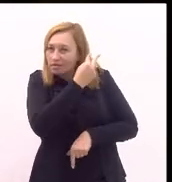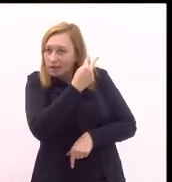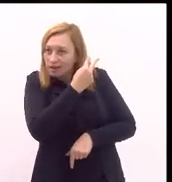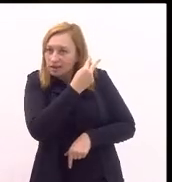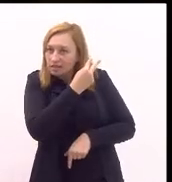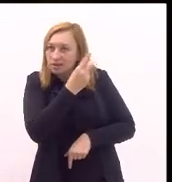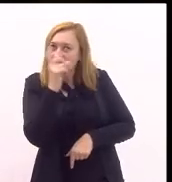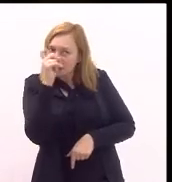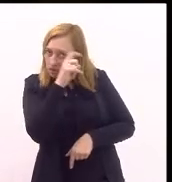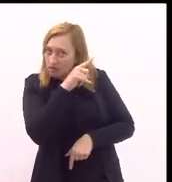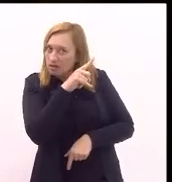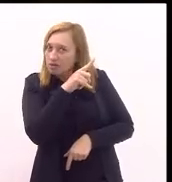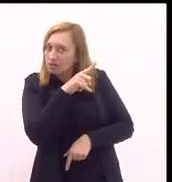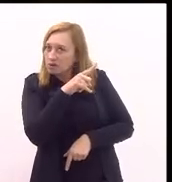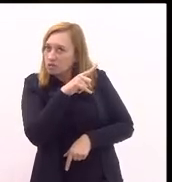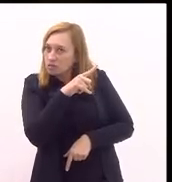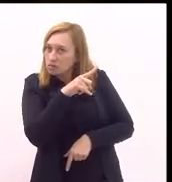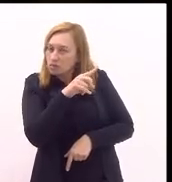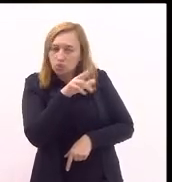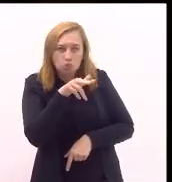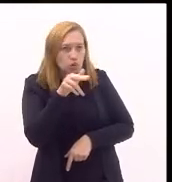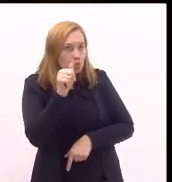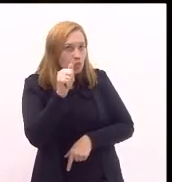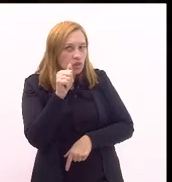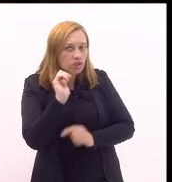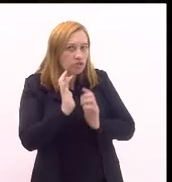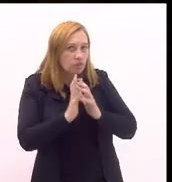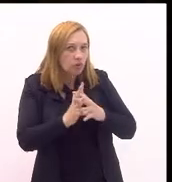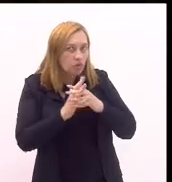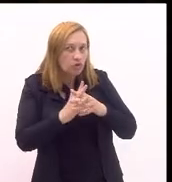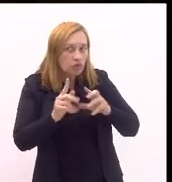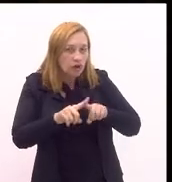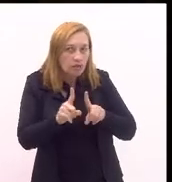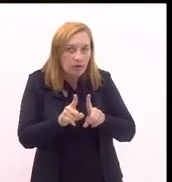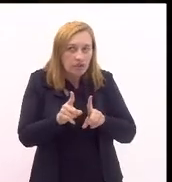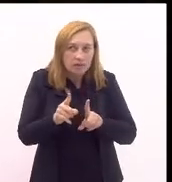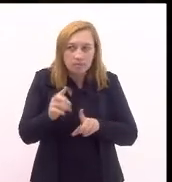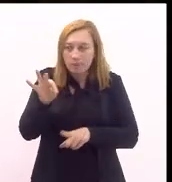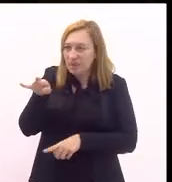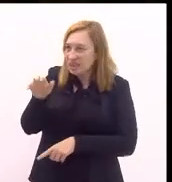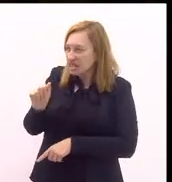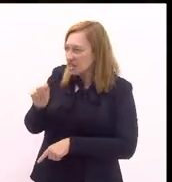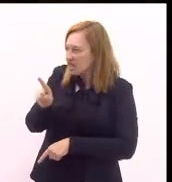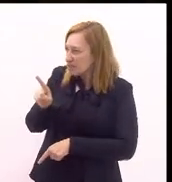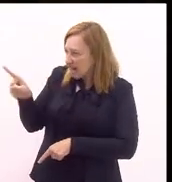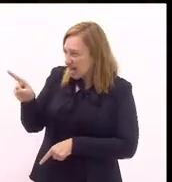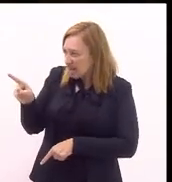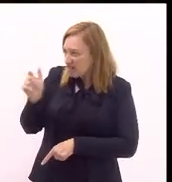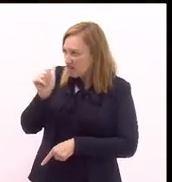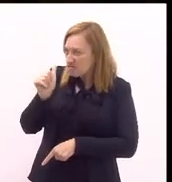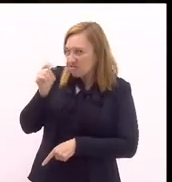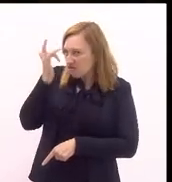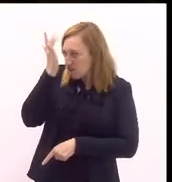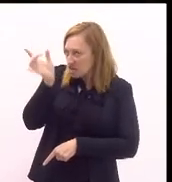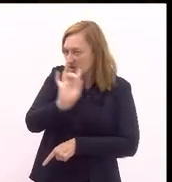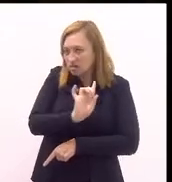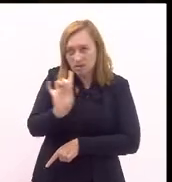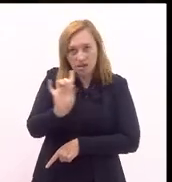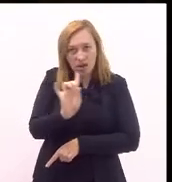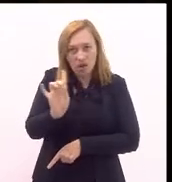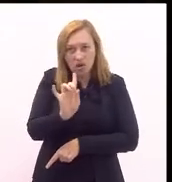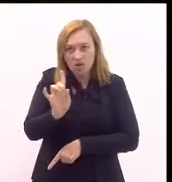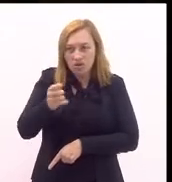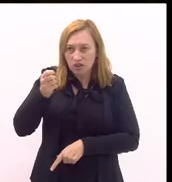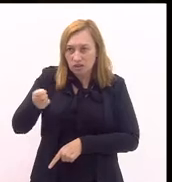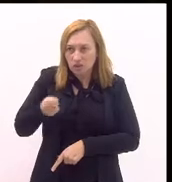Tá difícil a situação nunca esteve tão complicada mas para Benedita não foi fácil também enfrentar a